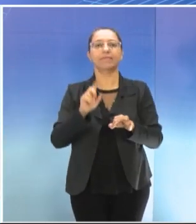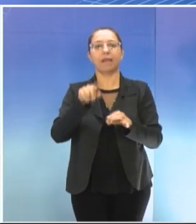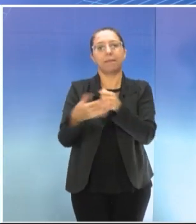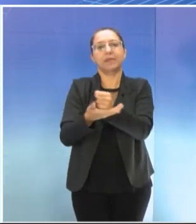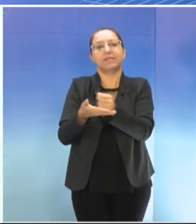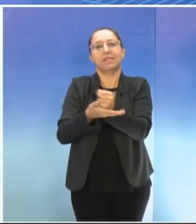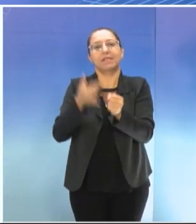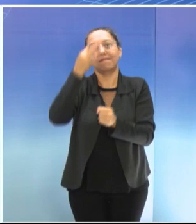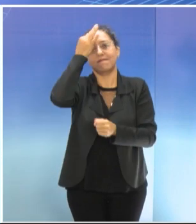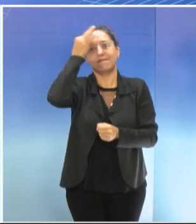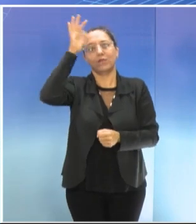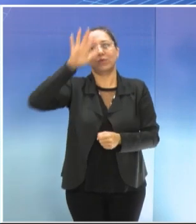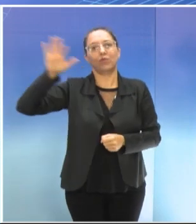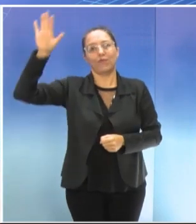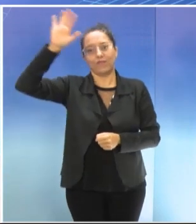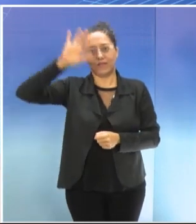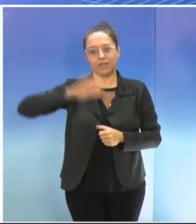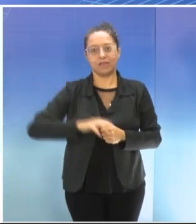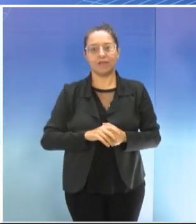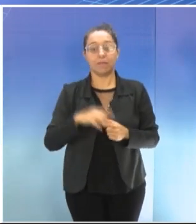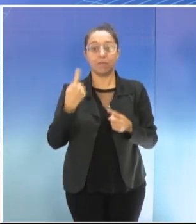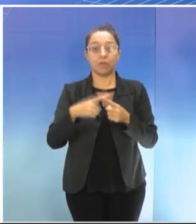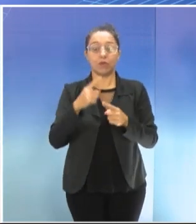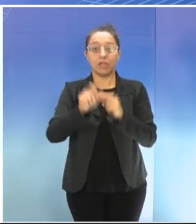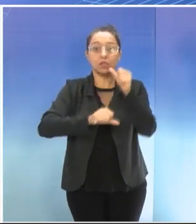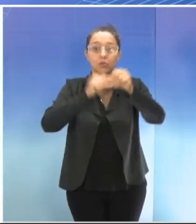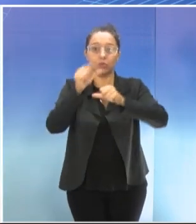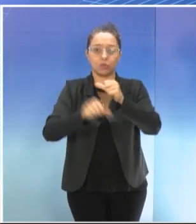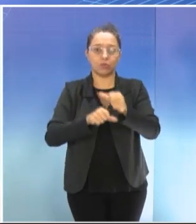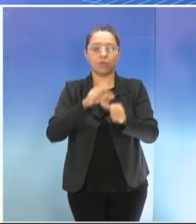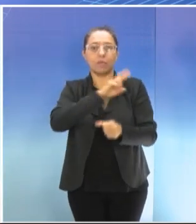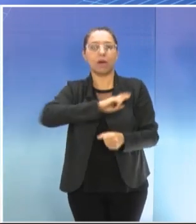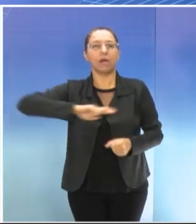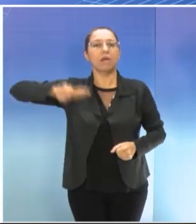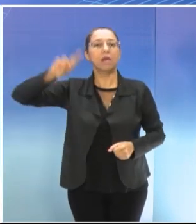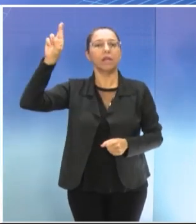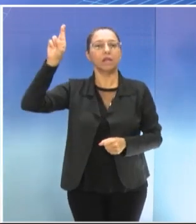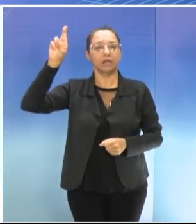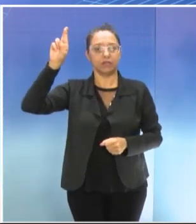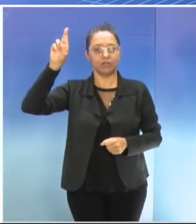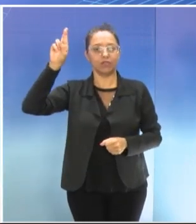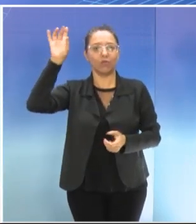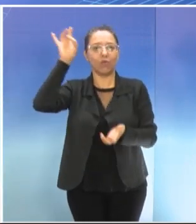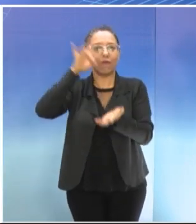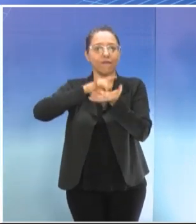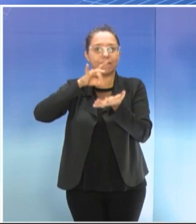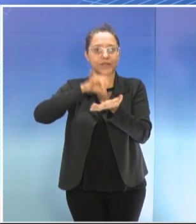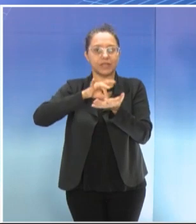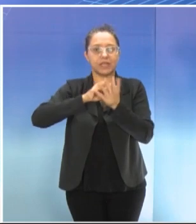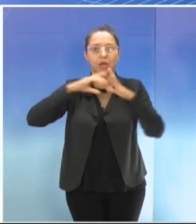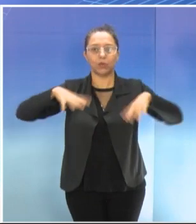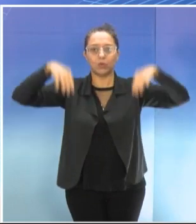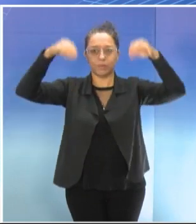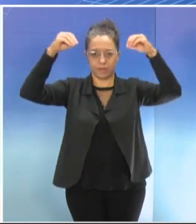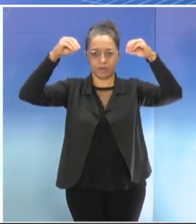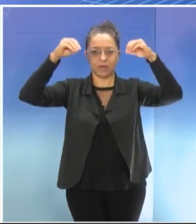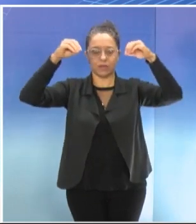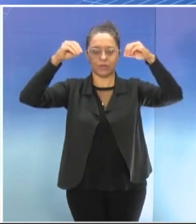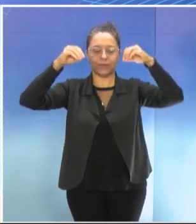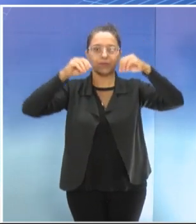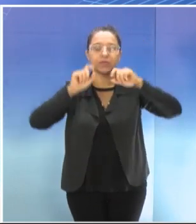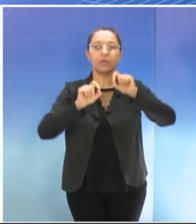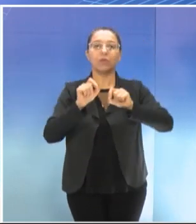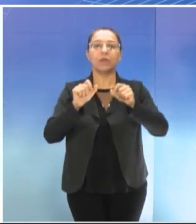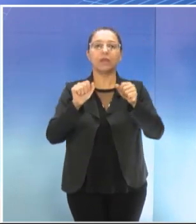Quando o cristianismo se tornou a religião oficial do Império Romano pelo